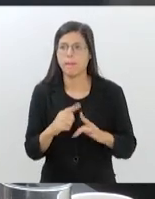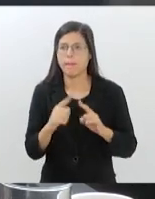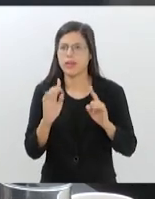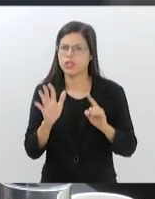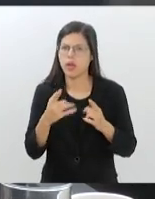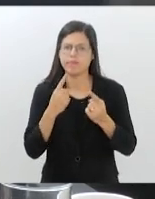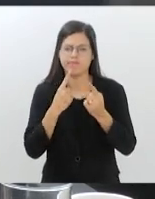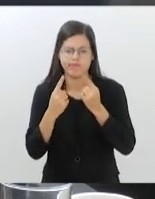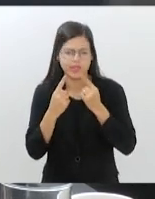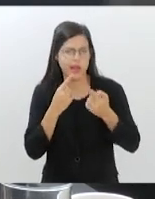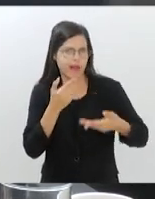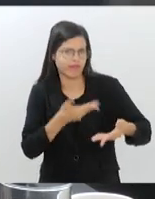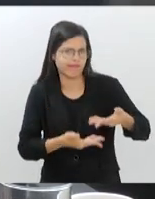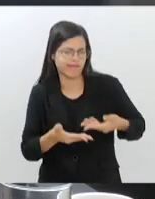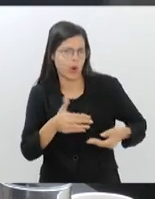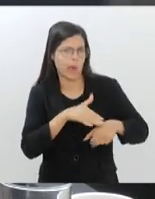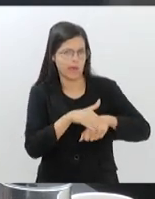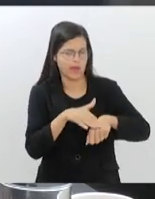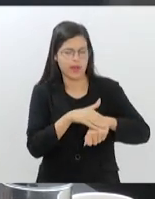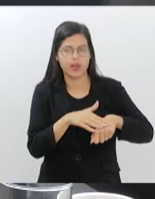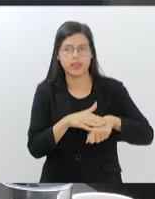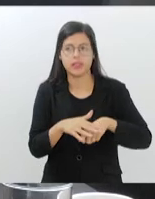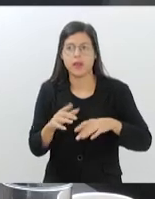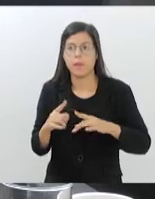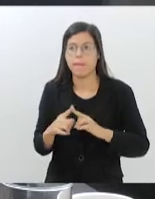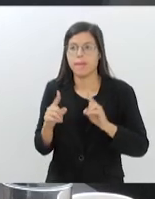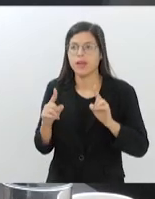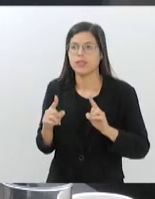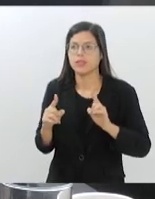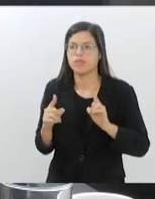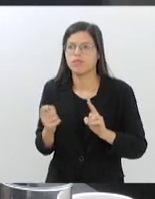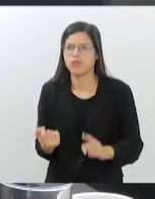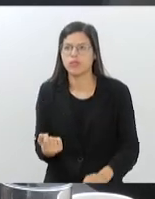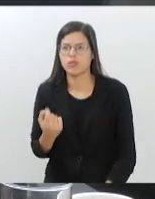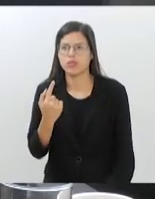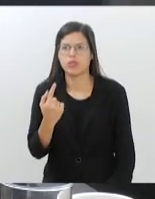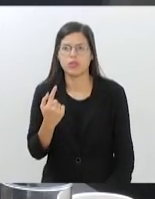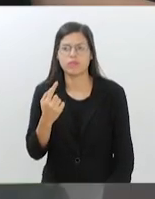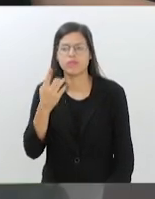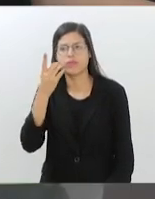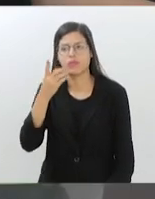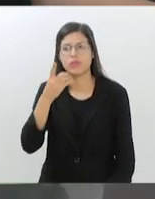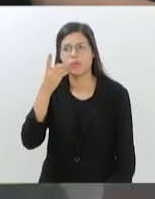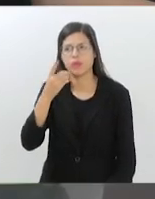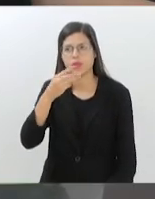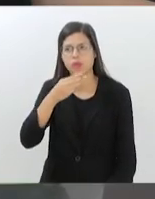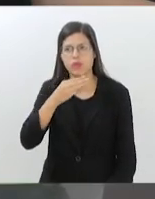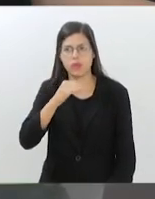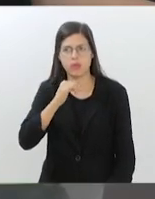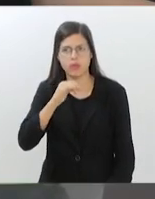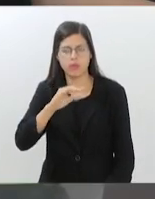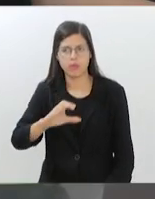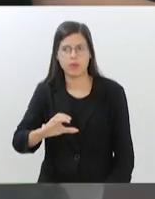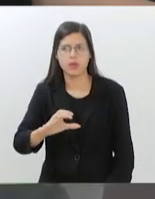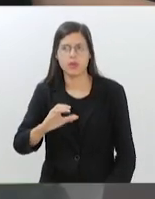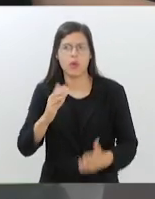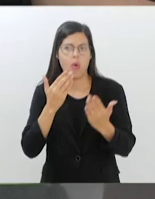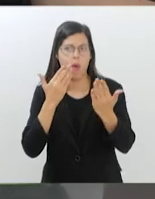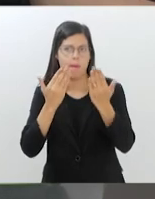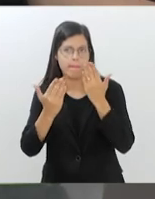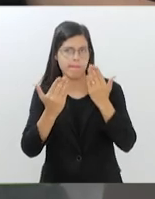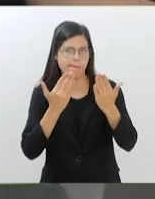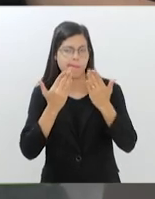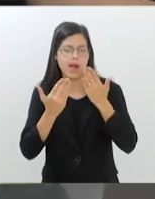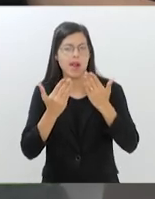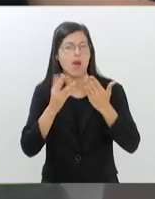diálogos mas me causa perplexidade Deputado m quando vossa excelência compara uma universidade com um poder da